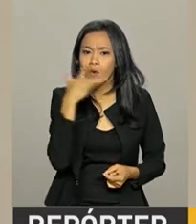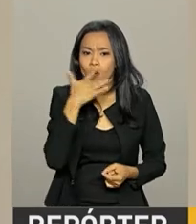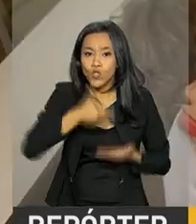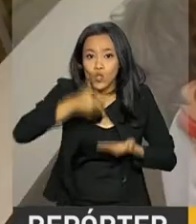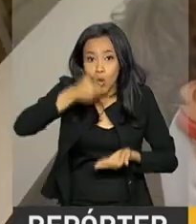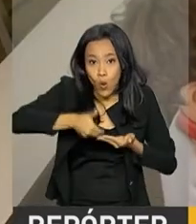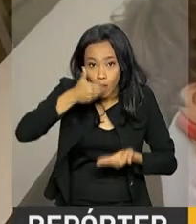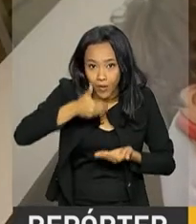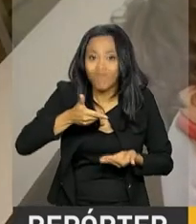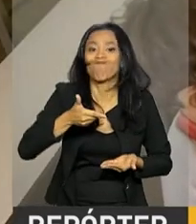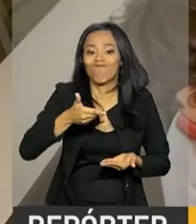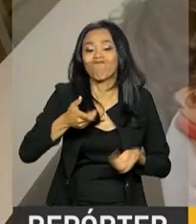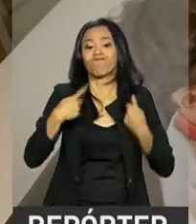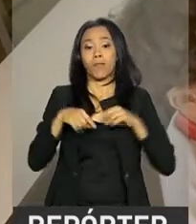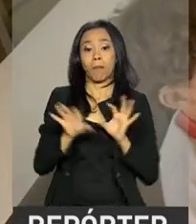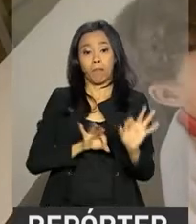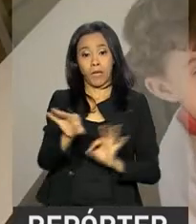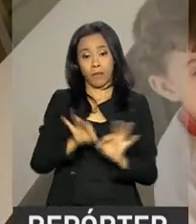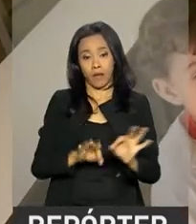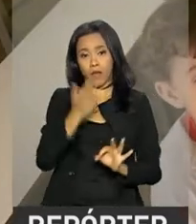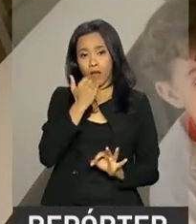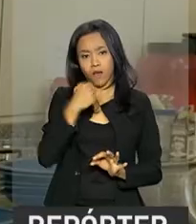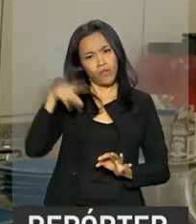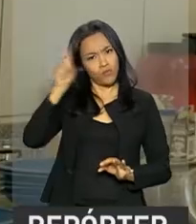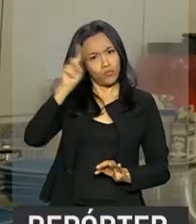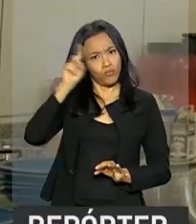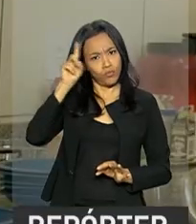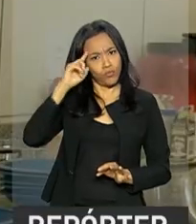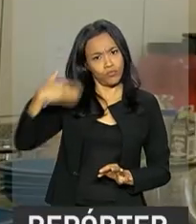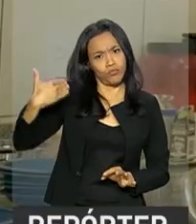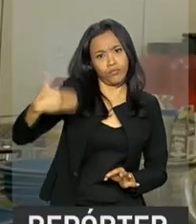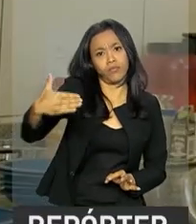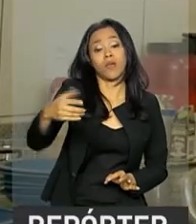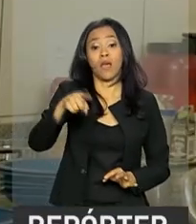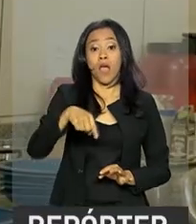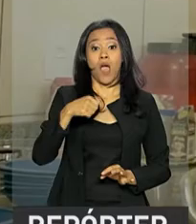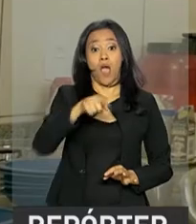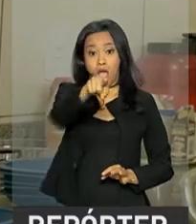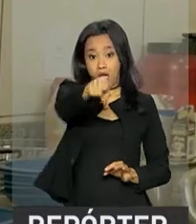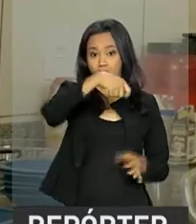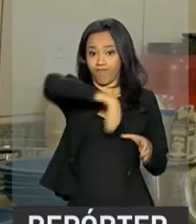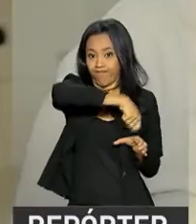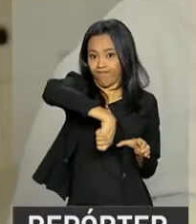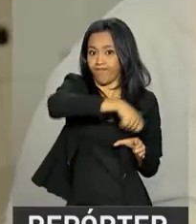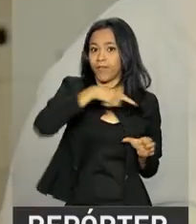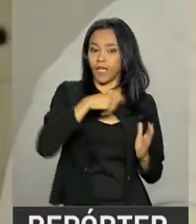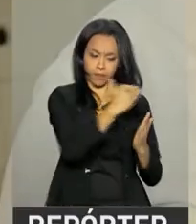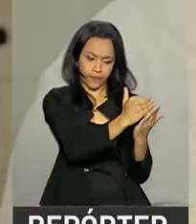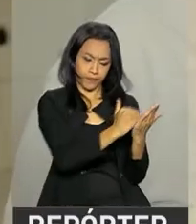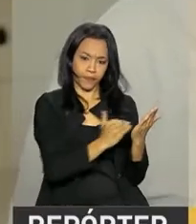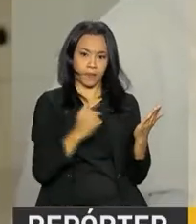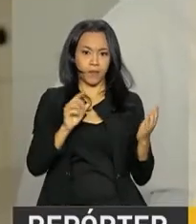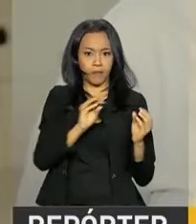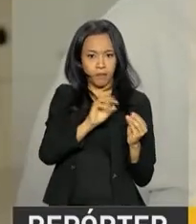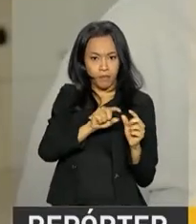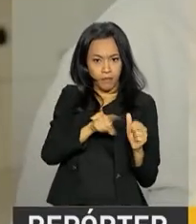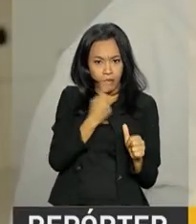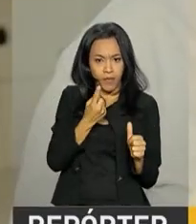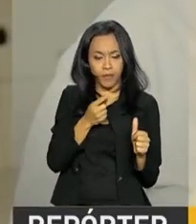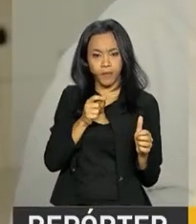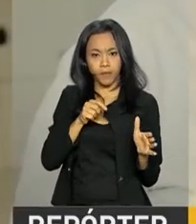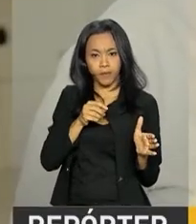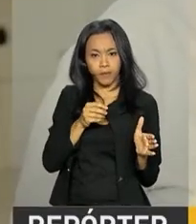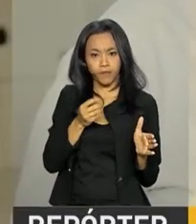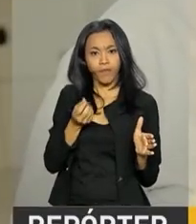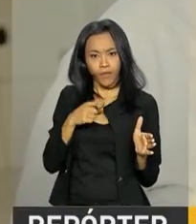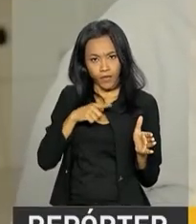sopa. Para preparar a comida diária, a merendeira segue uma receita. Primeiro é ter os temperos corretos,